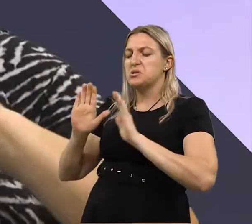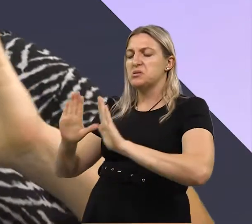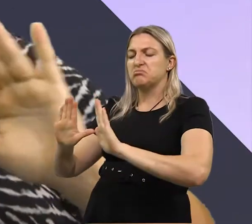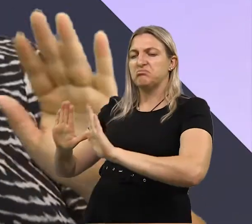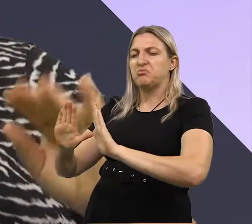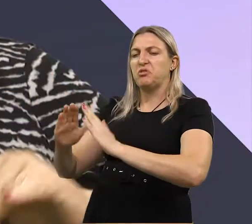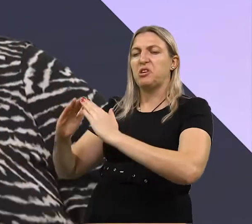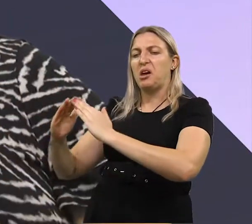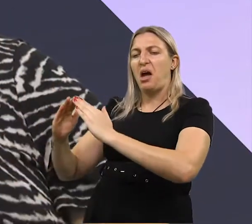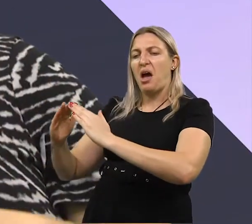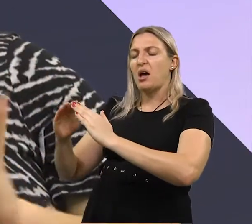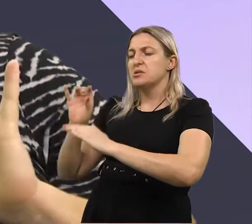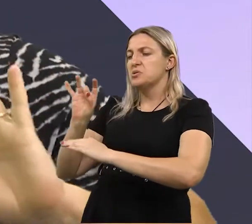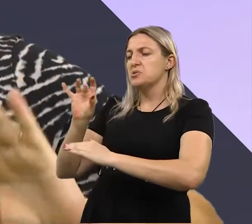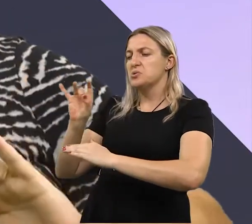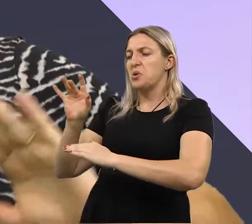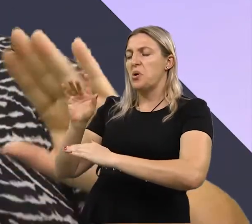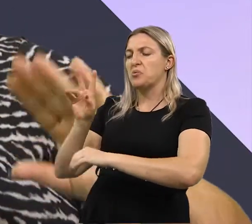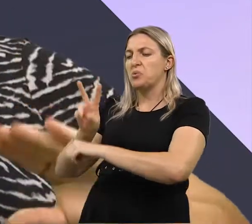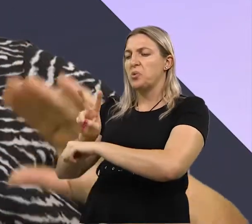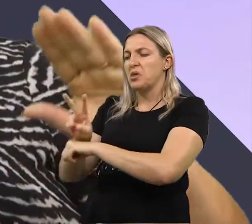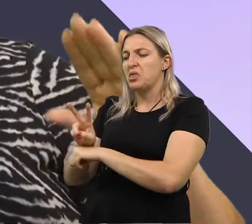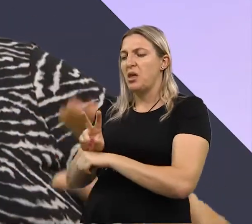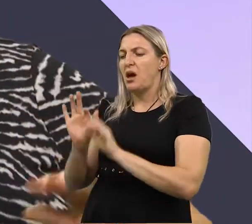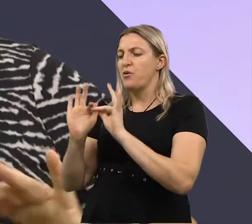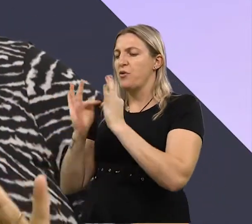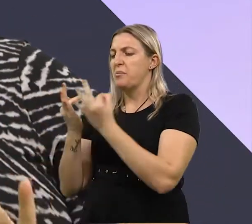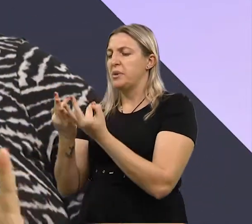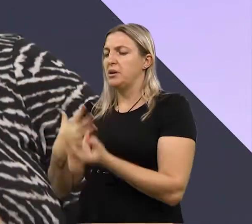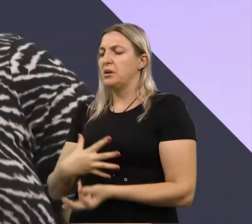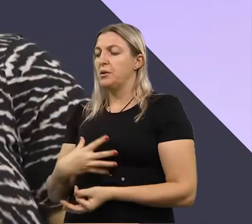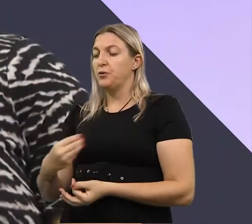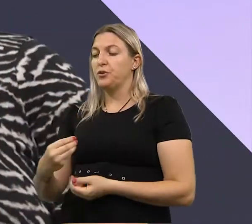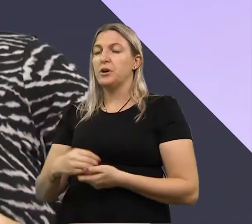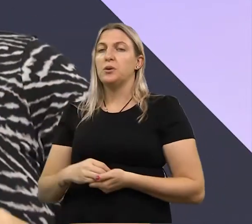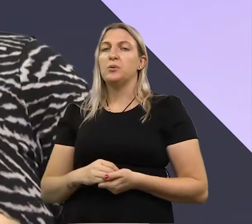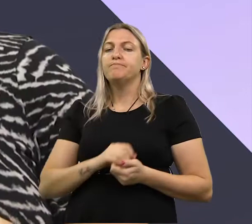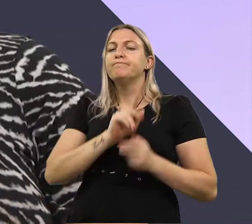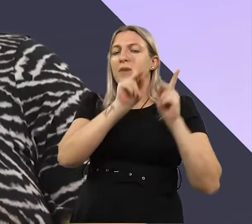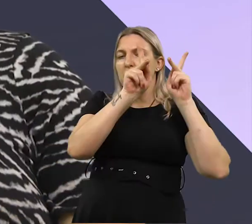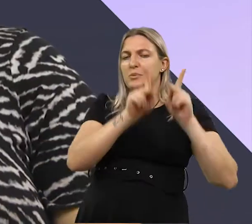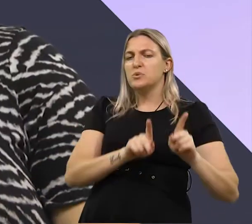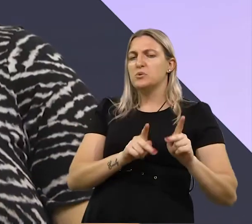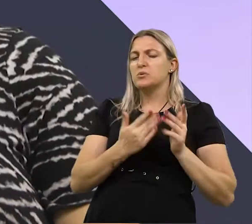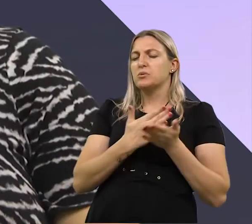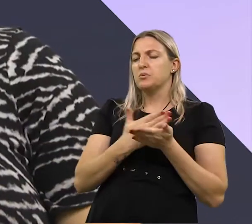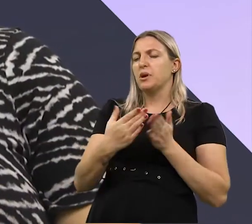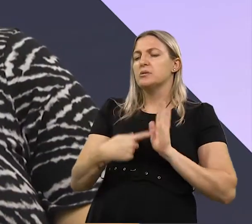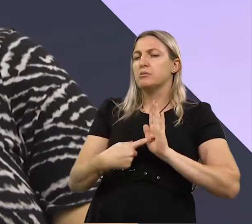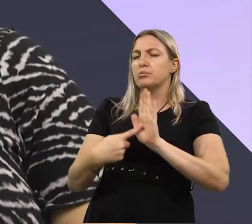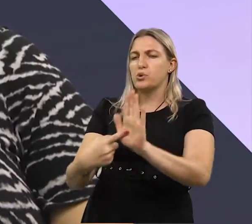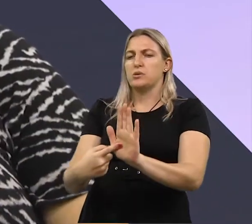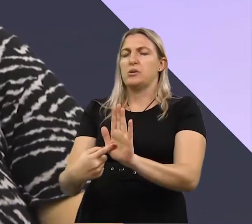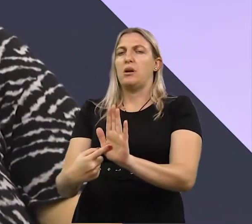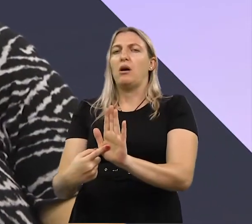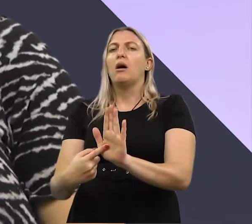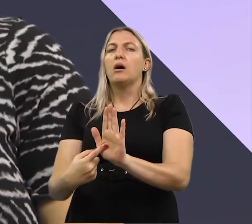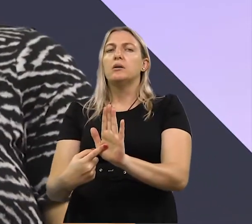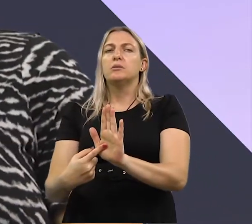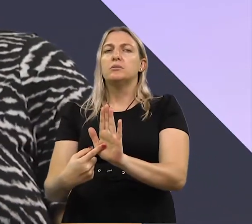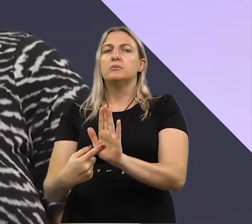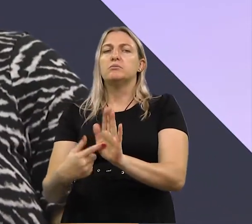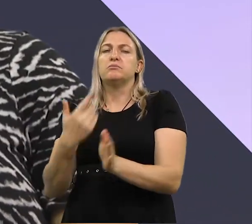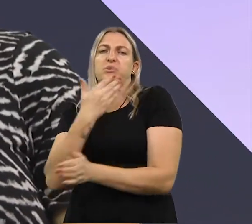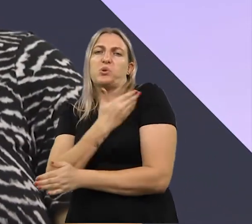dela, não pode, né, cuida da família, do filho, cumprindo aquele papel, acabam também, né, manifestando e aflorando